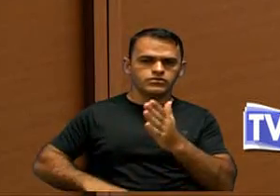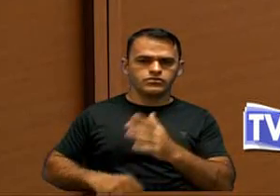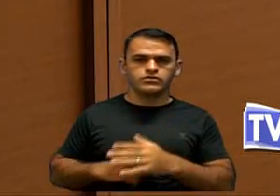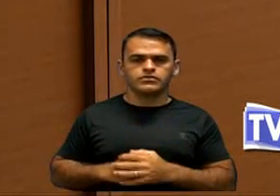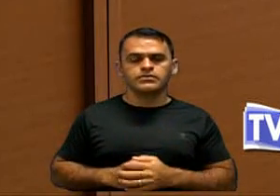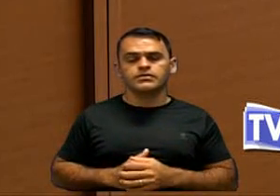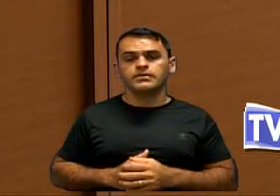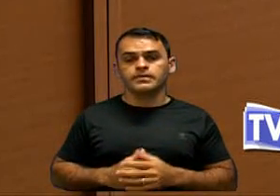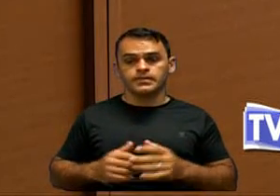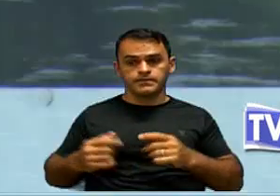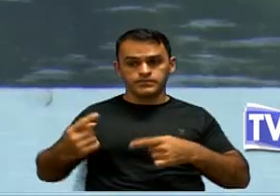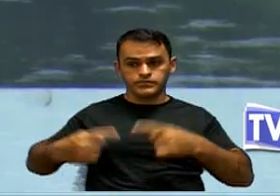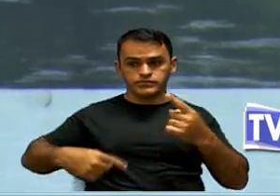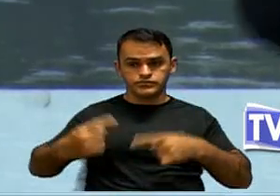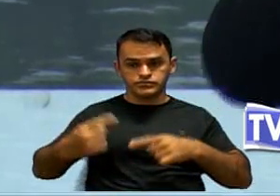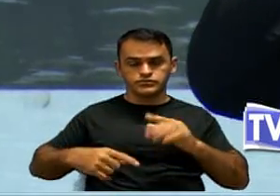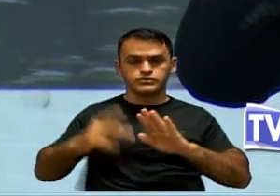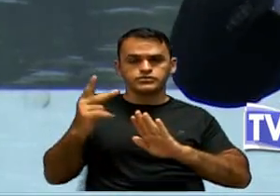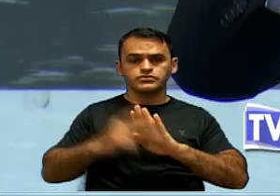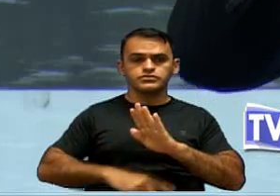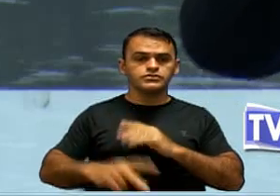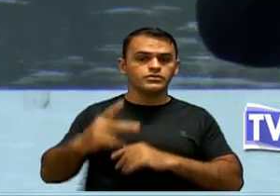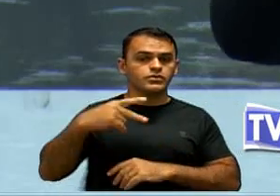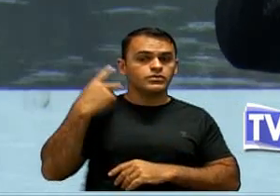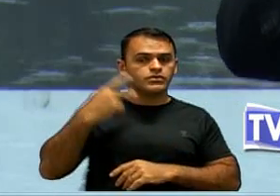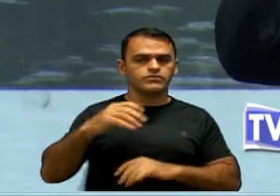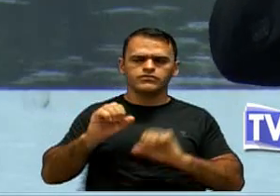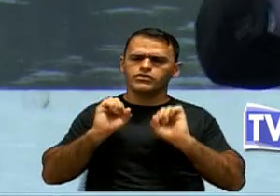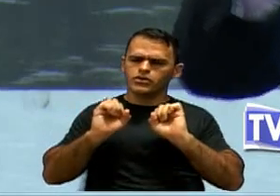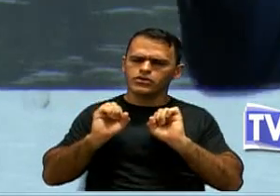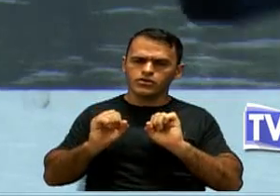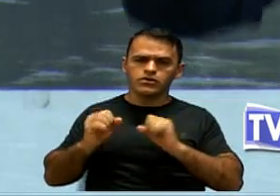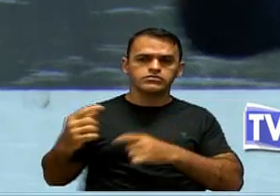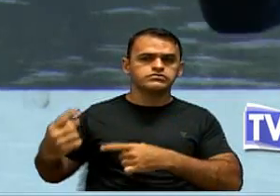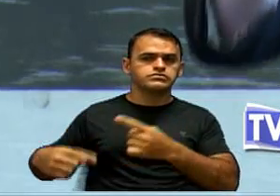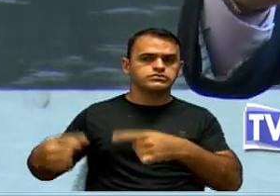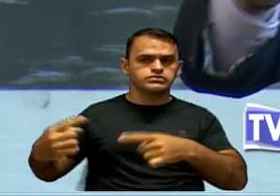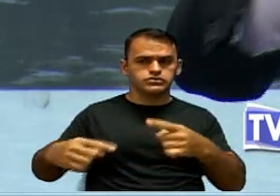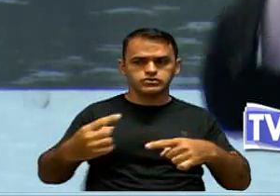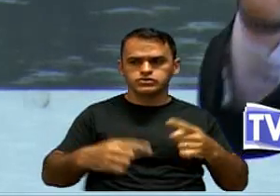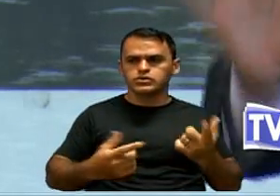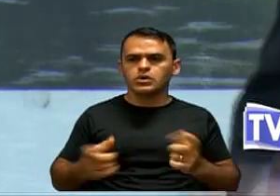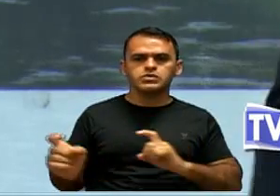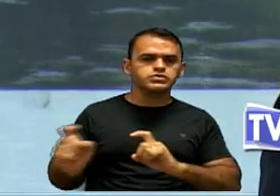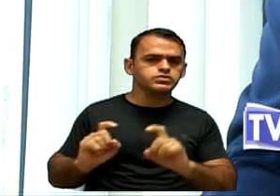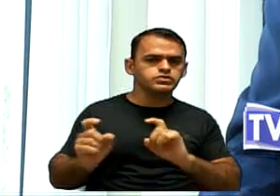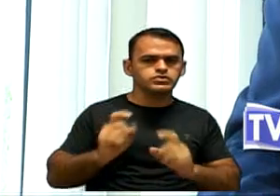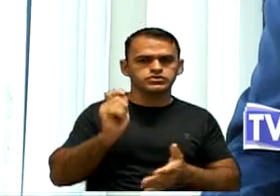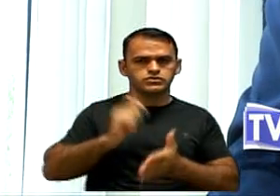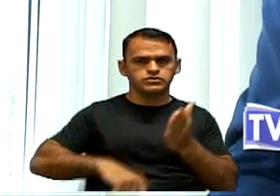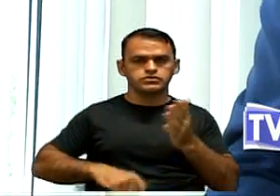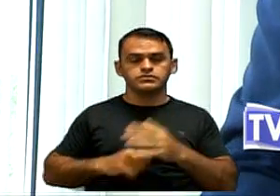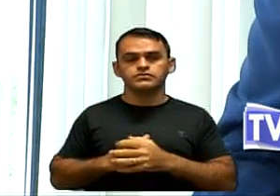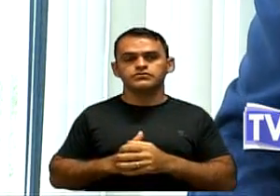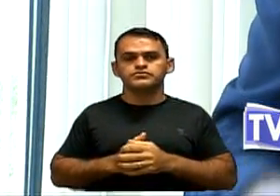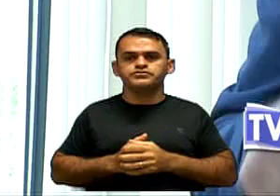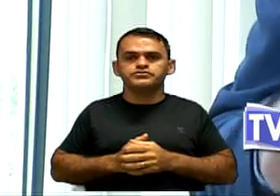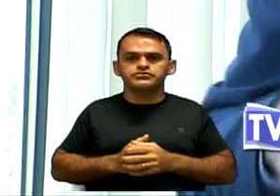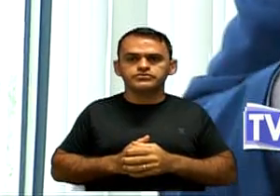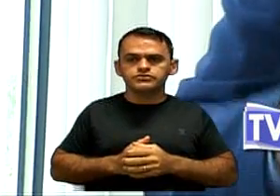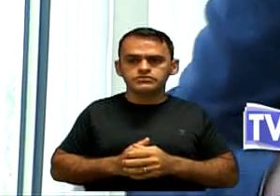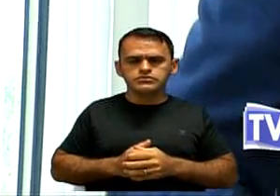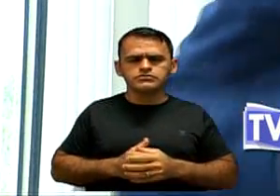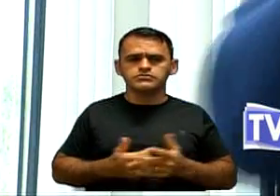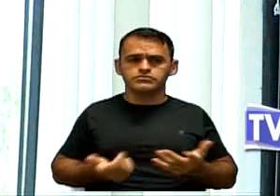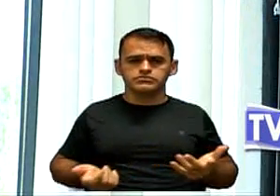Então vamos fazer assim, para discutir no projeto, presidente, os vereadores presidente, poderiam emitir os pareceres e a gente discute o projeto? Eu vou assinar como presidente da Comissão de Saúde obrigado. O